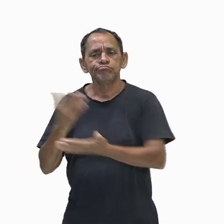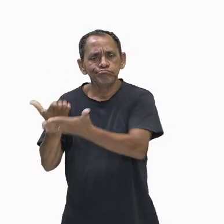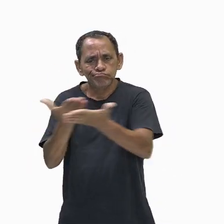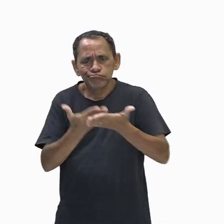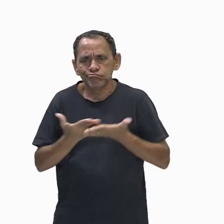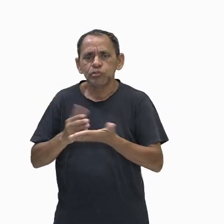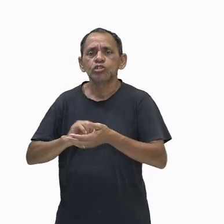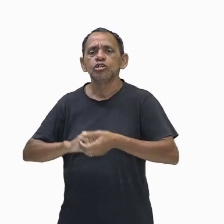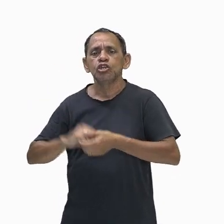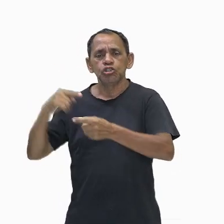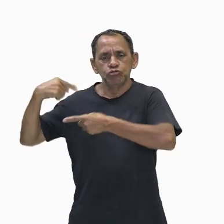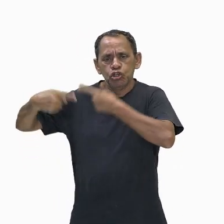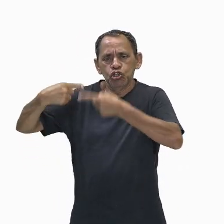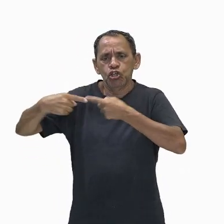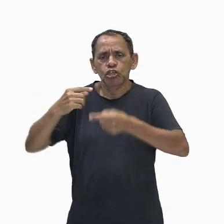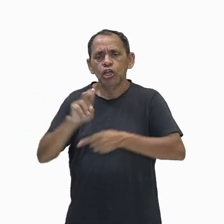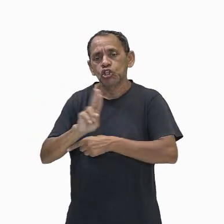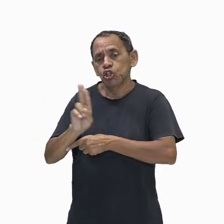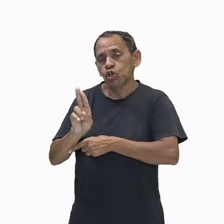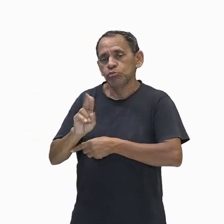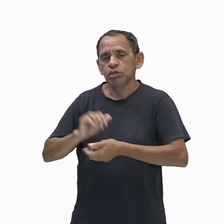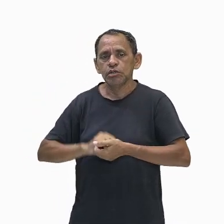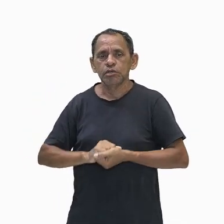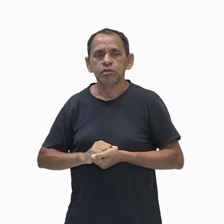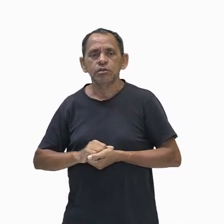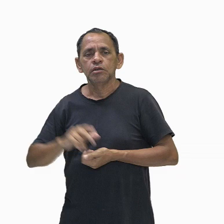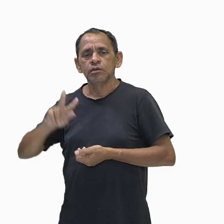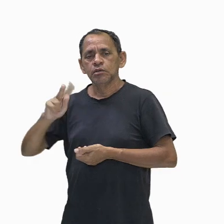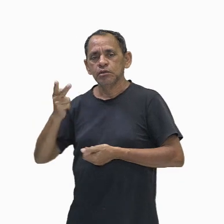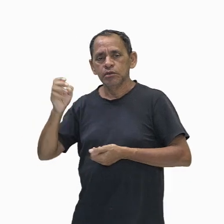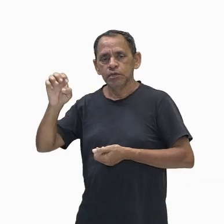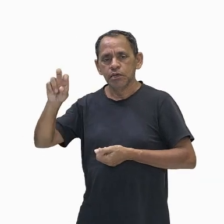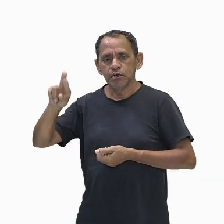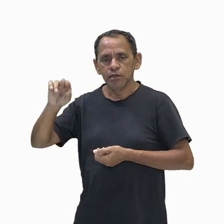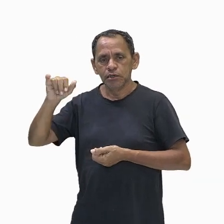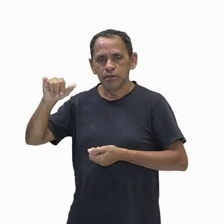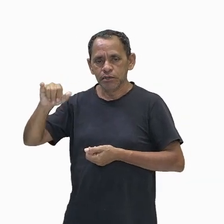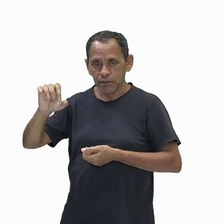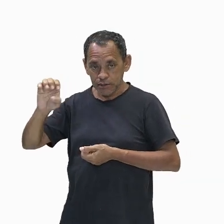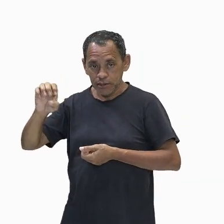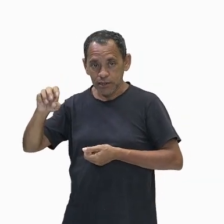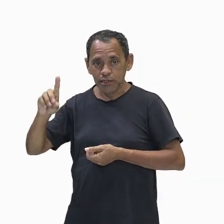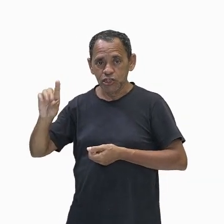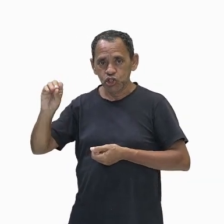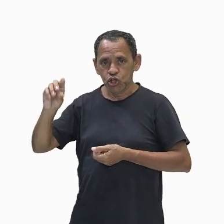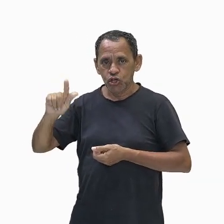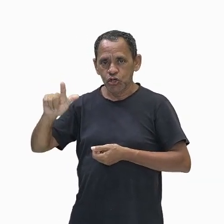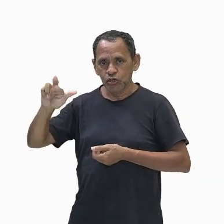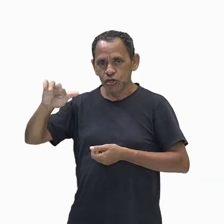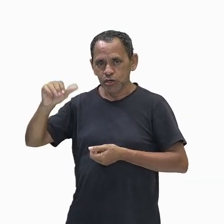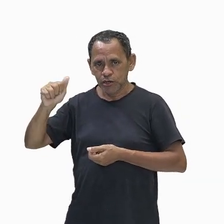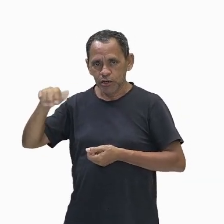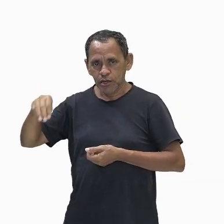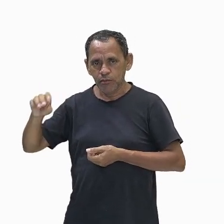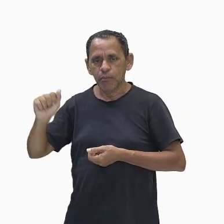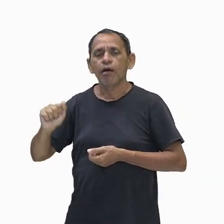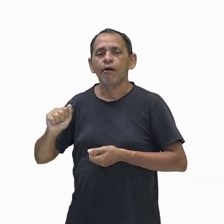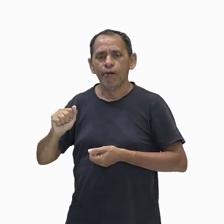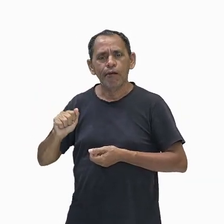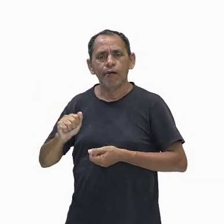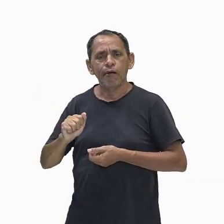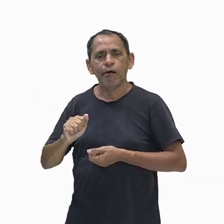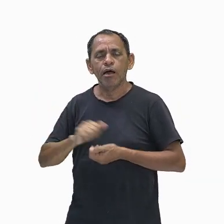da hereditariedade, que se chama o heredograma, ferramenta importantíssima também, muito cobrada nas